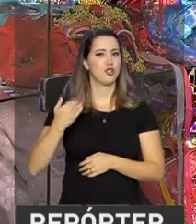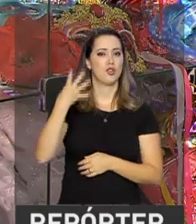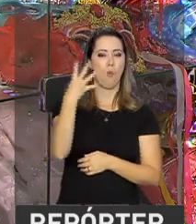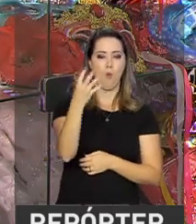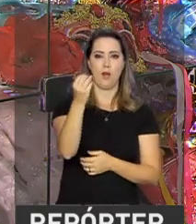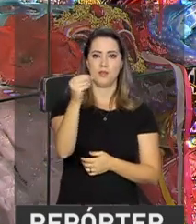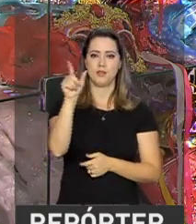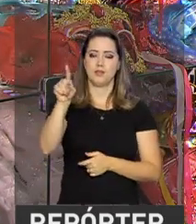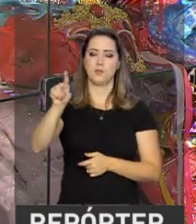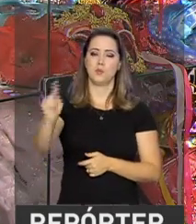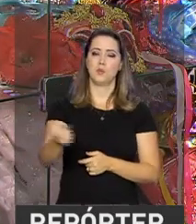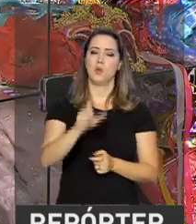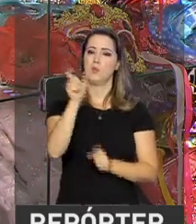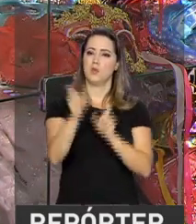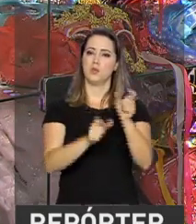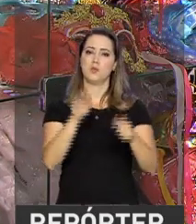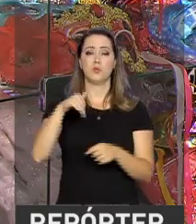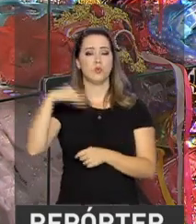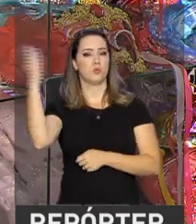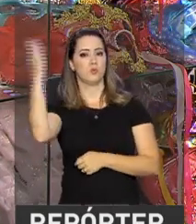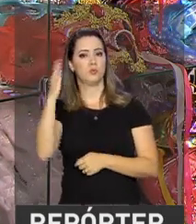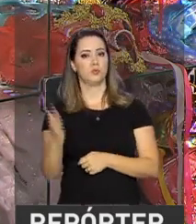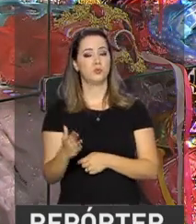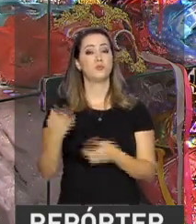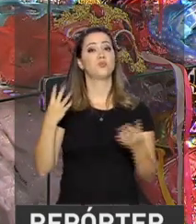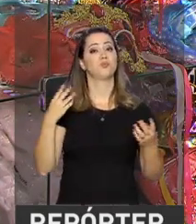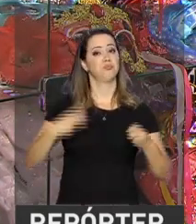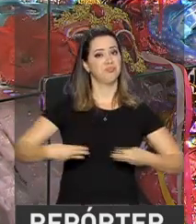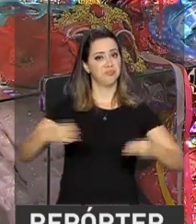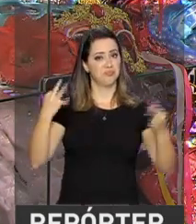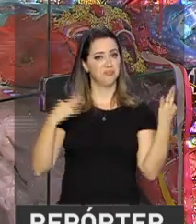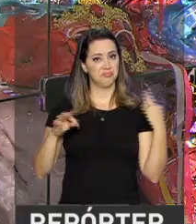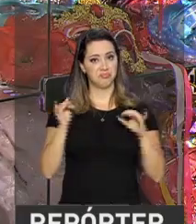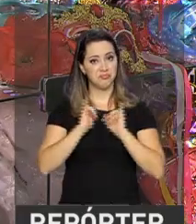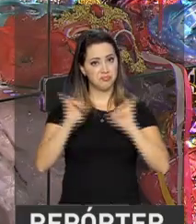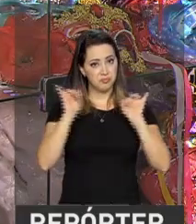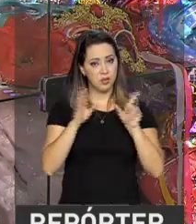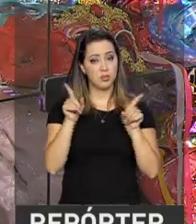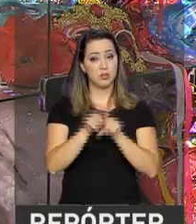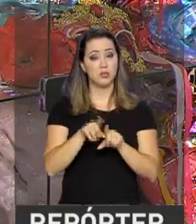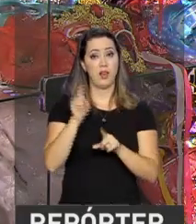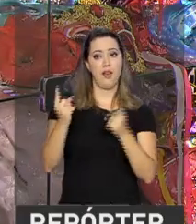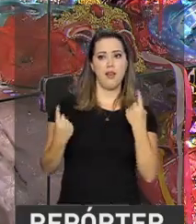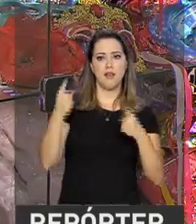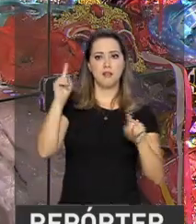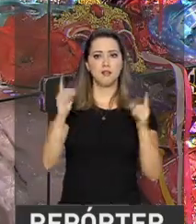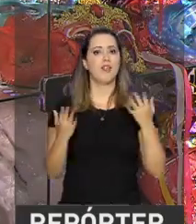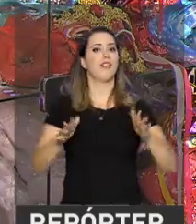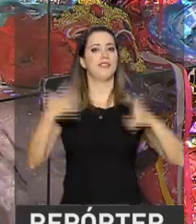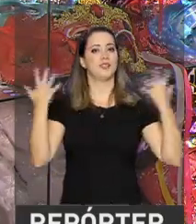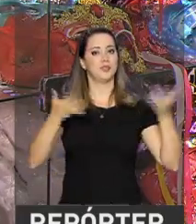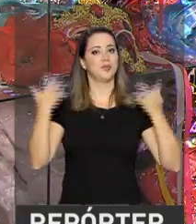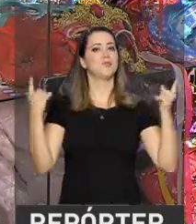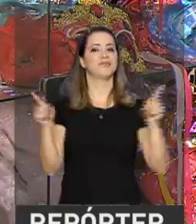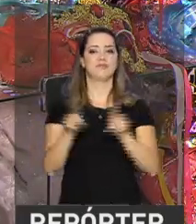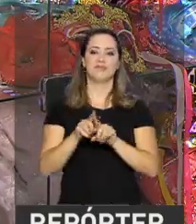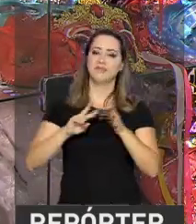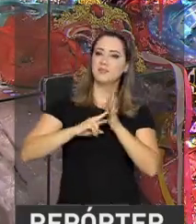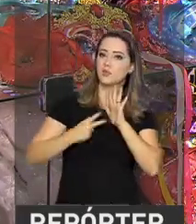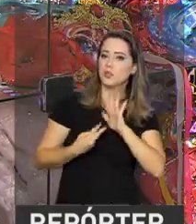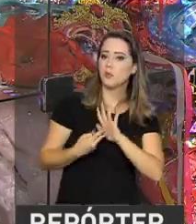estrangeiros, segundo o Ministério do Turismo. Além de fazer a alegria dos foliões, o Carnaval também